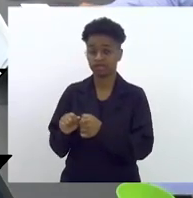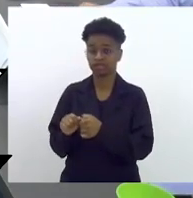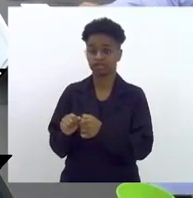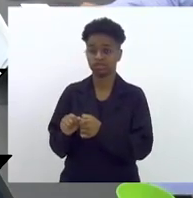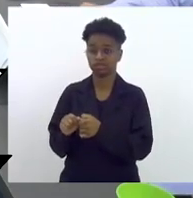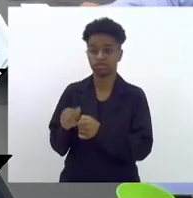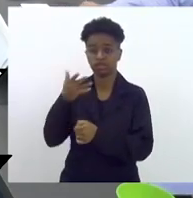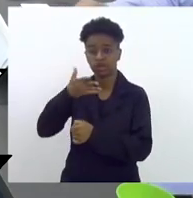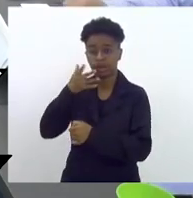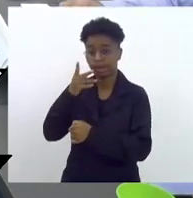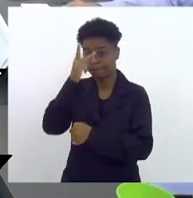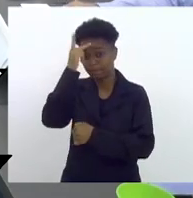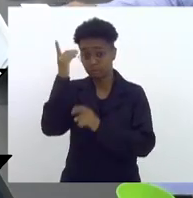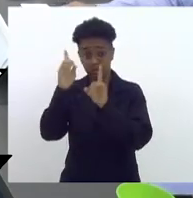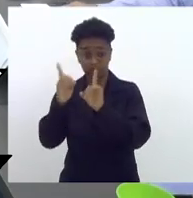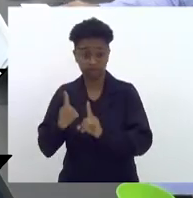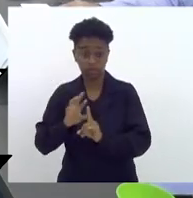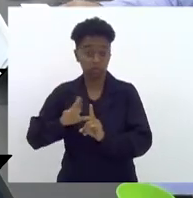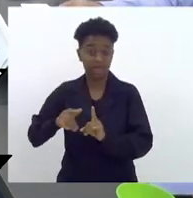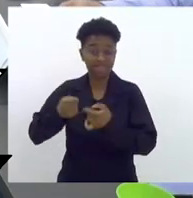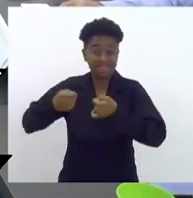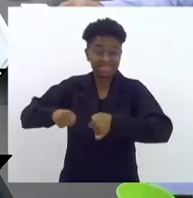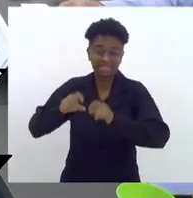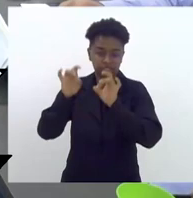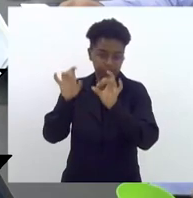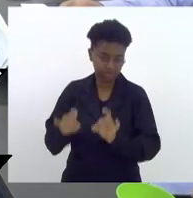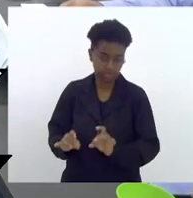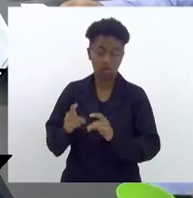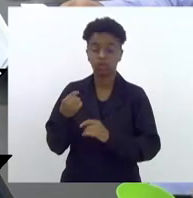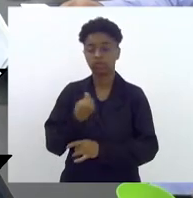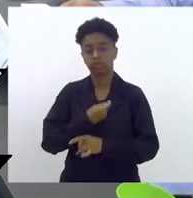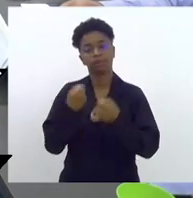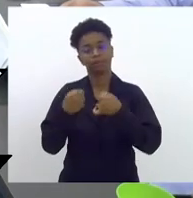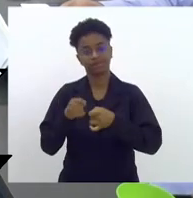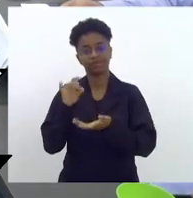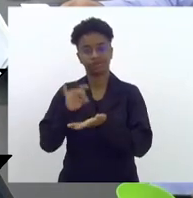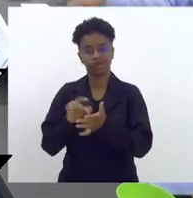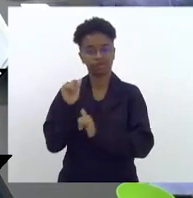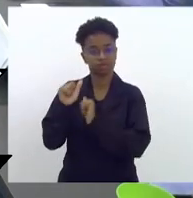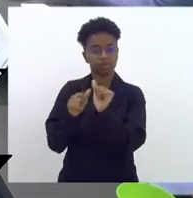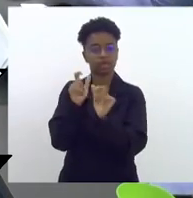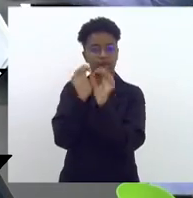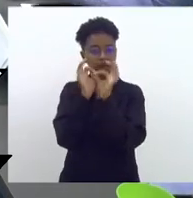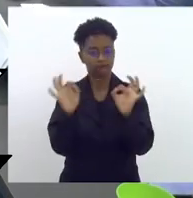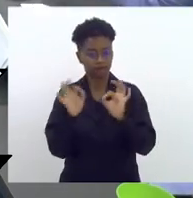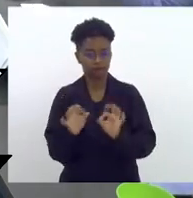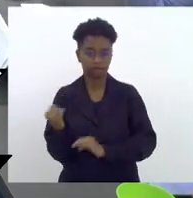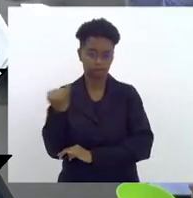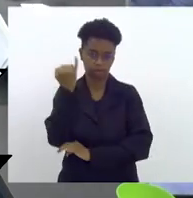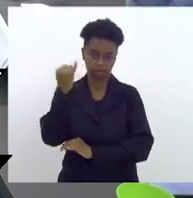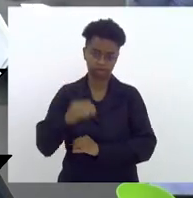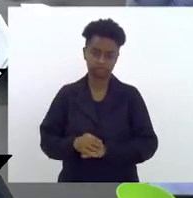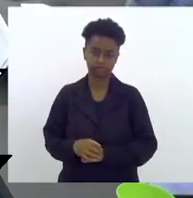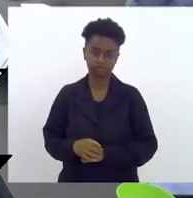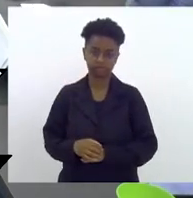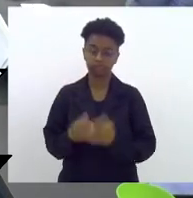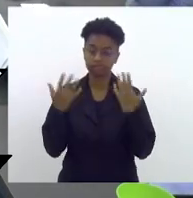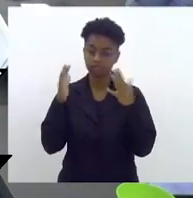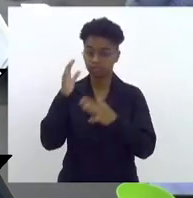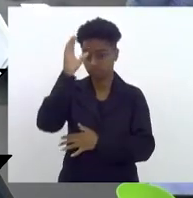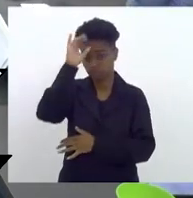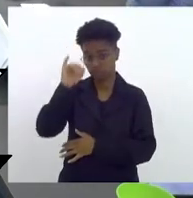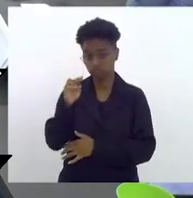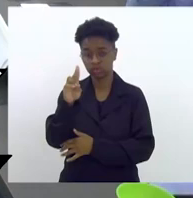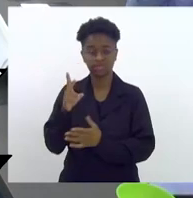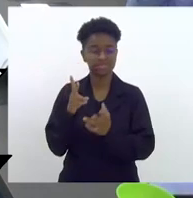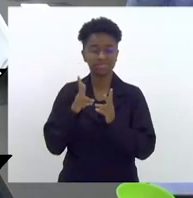tratar a pessoa com deficiência não necessidades especiais a gente precisa realmente atualizar isso é muito importante parabenizar te ajuda sempre